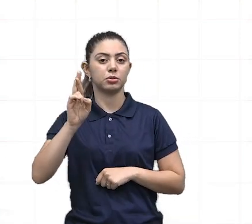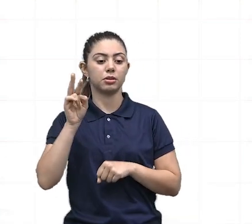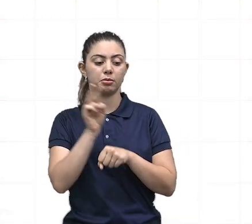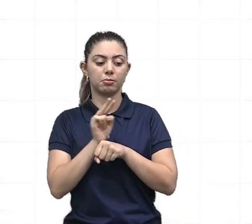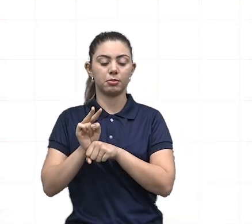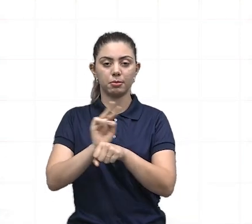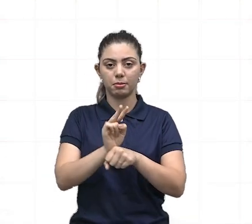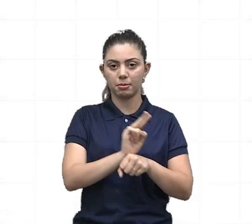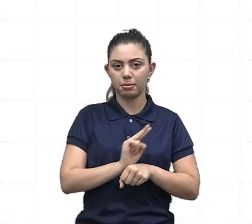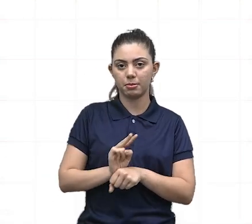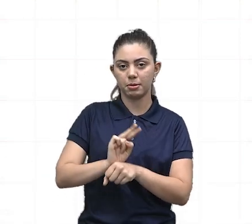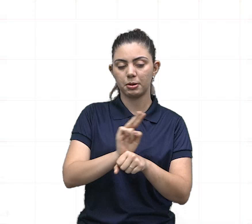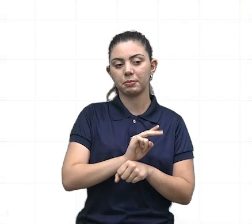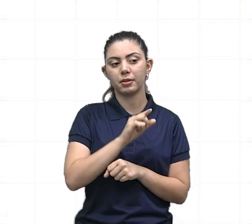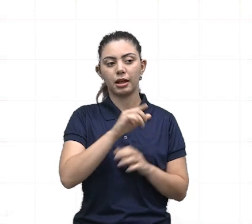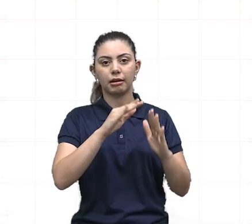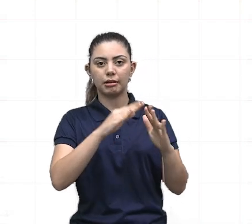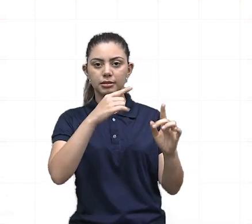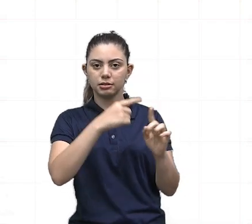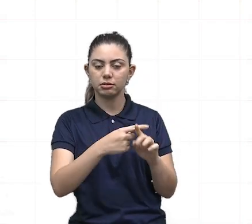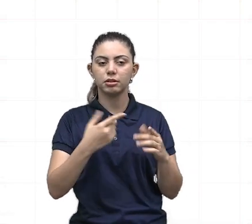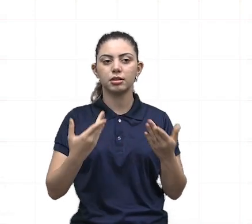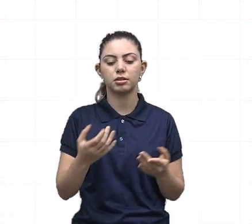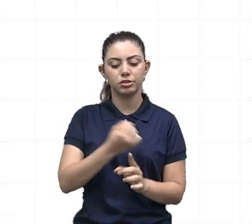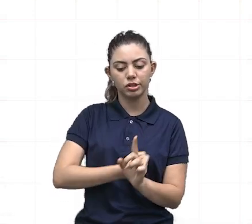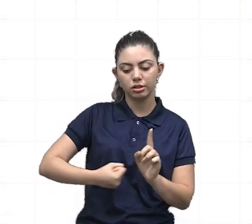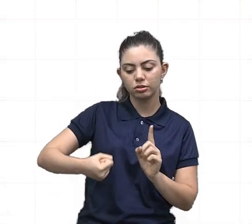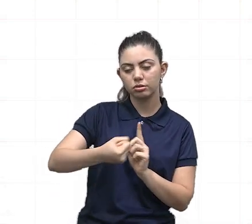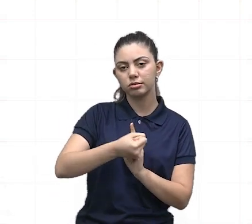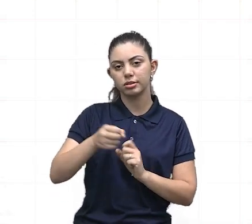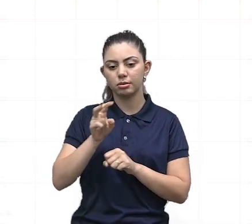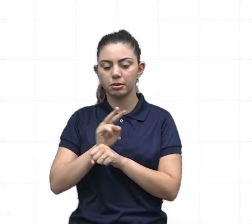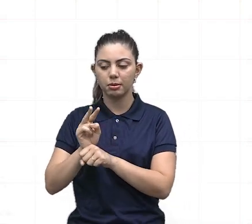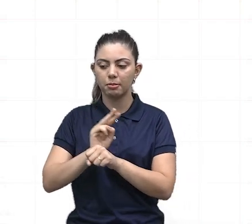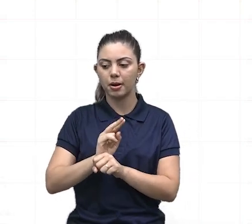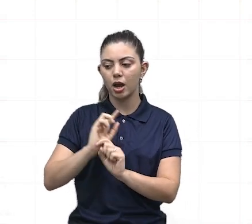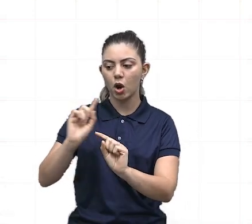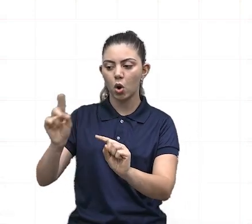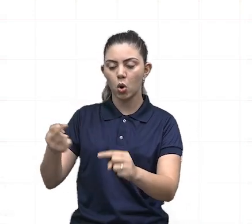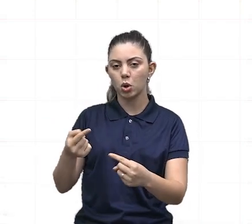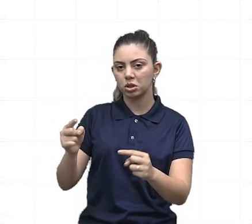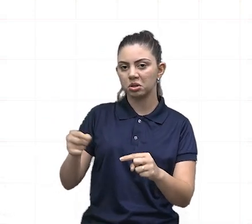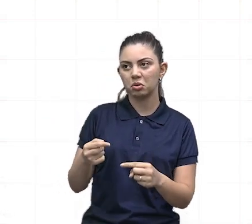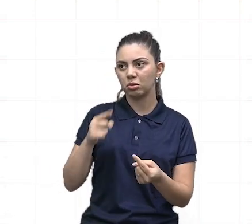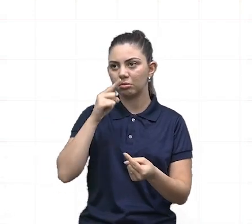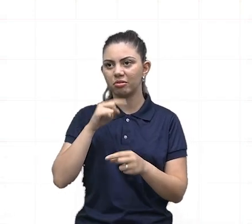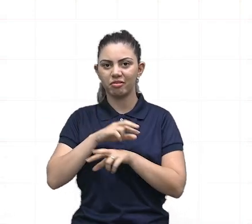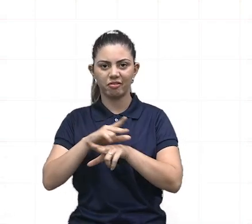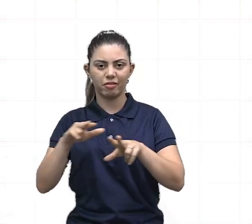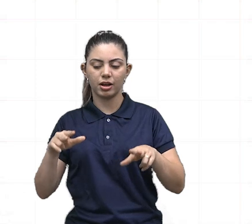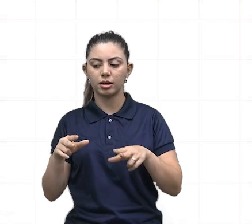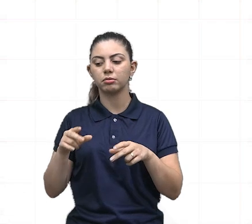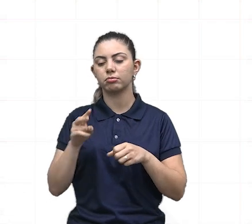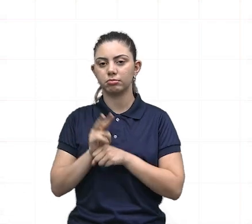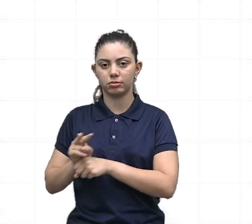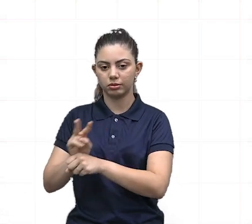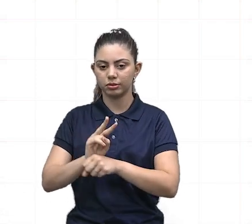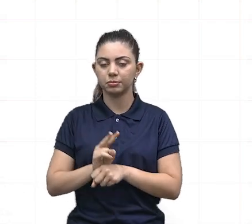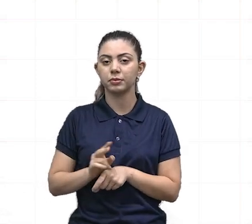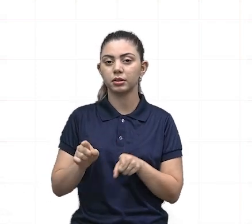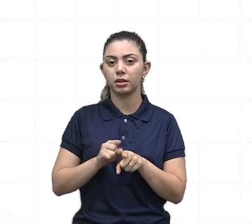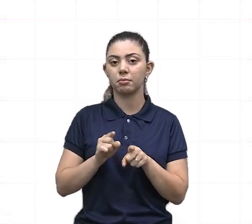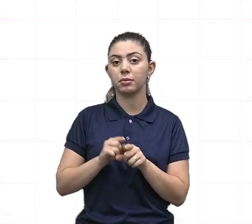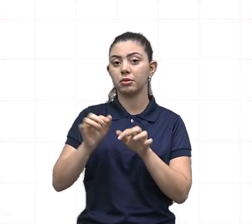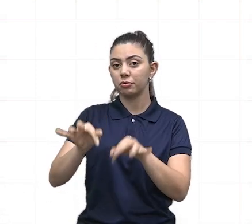Então, proteger a igreja, defender a sociedade dos mais diversos perigos, protegiam, então, o senhor